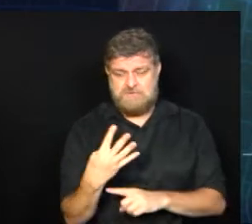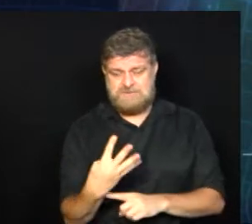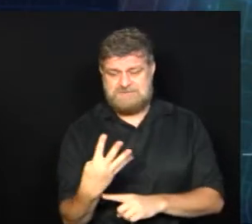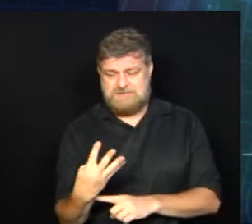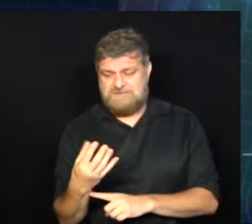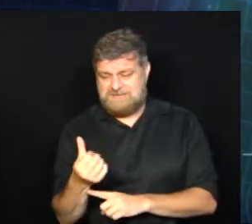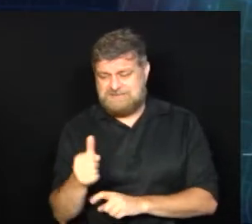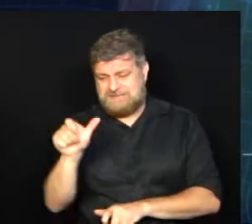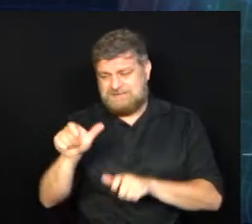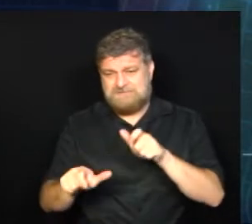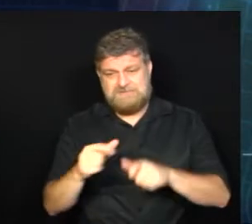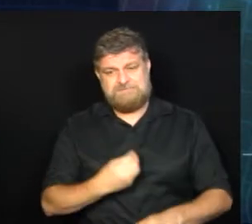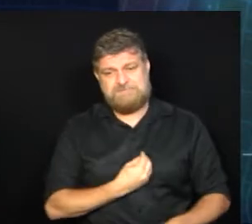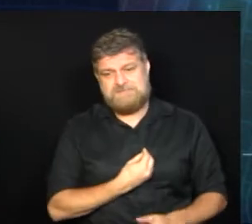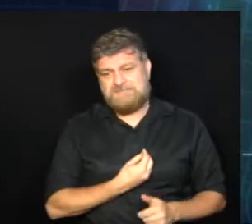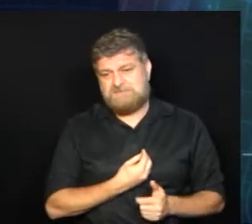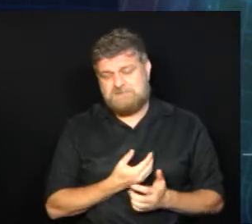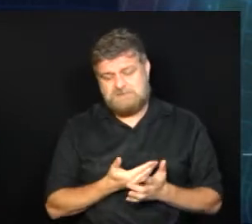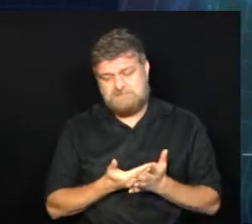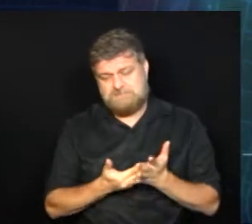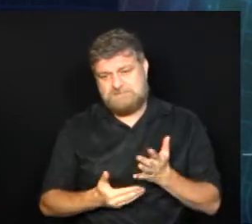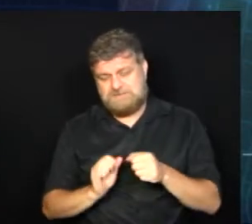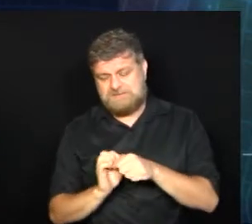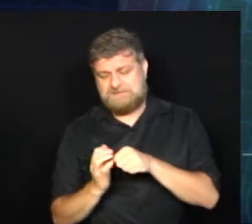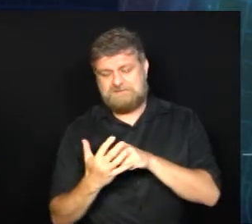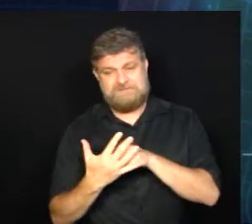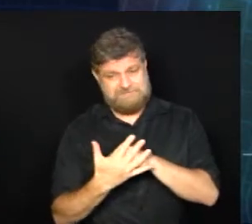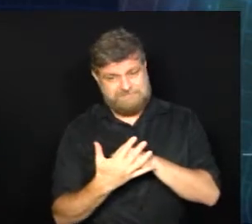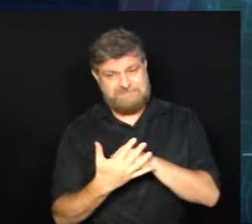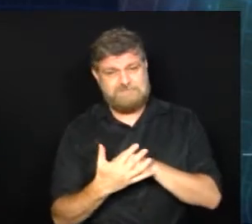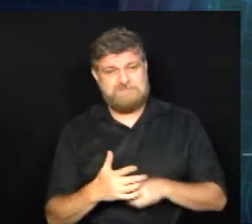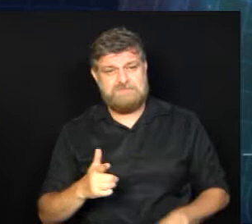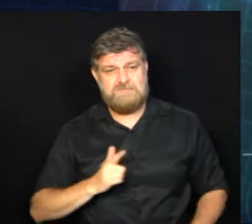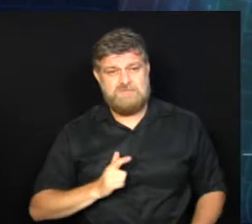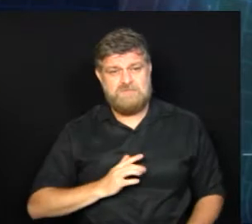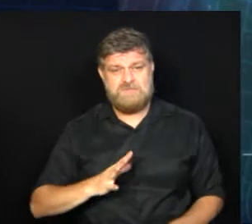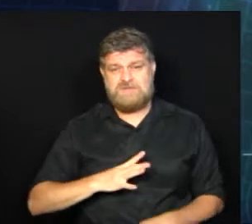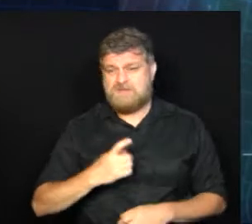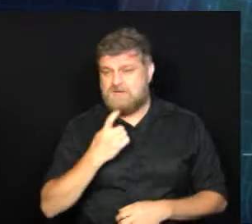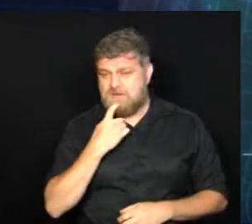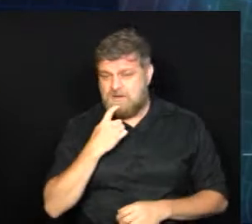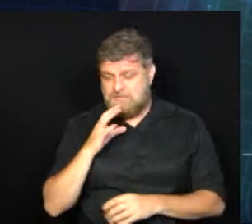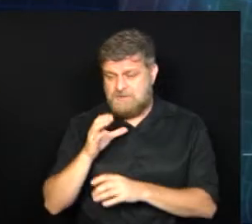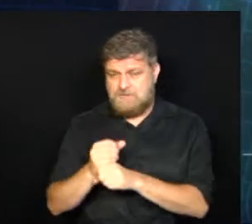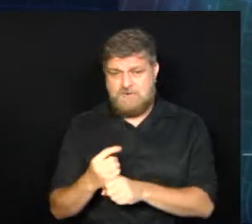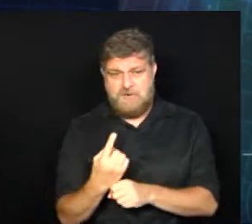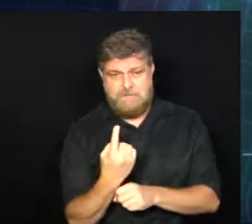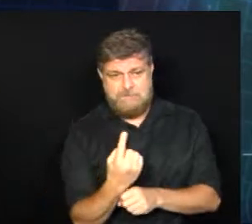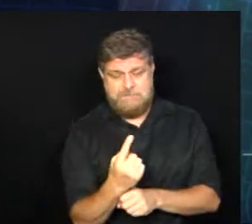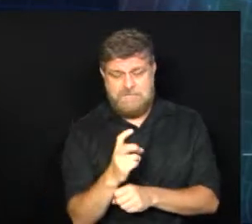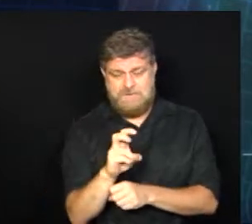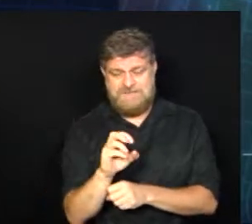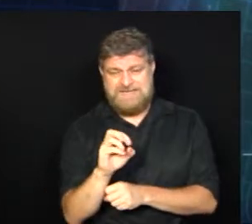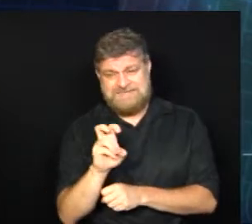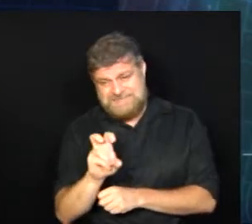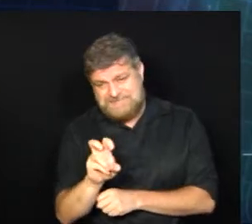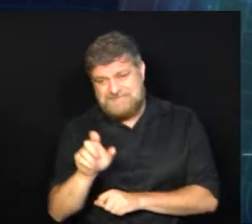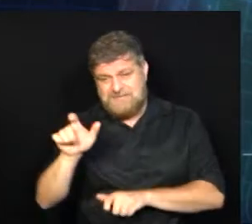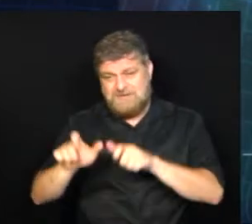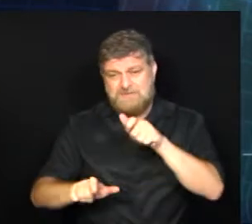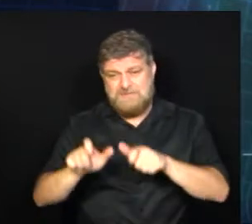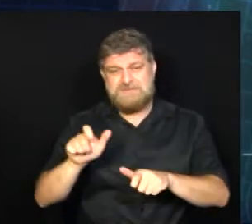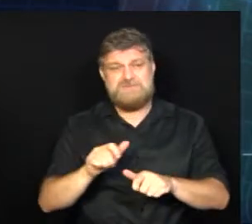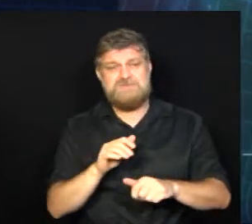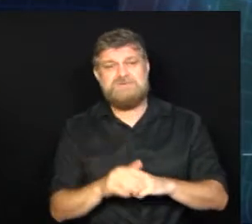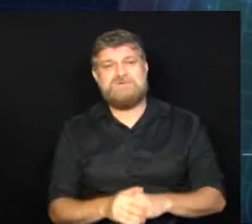3.446 vidas perdidas para a Covid-19. E Campinas, até este domingo, tinha 1.505 casos da